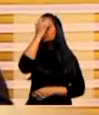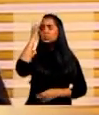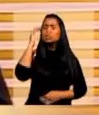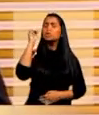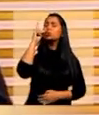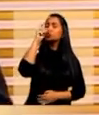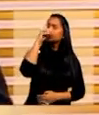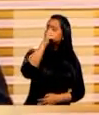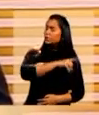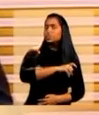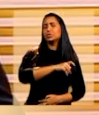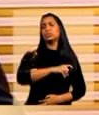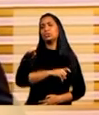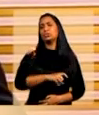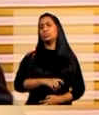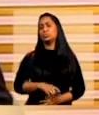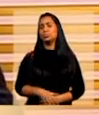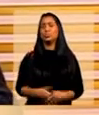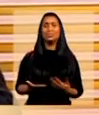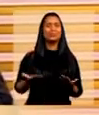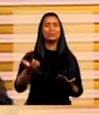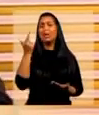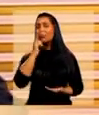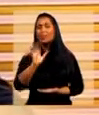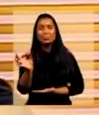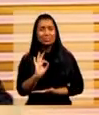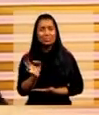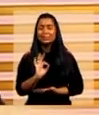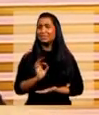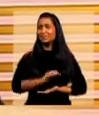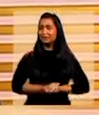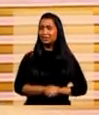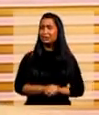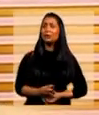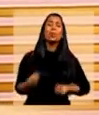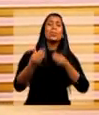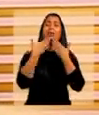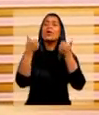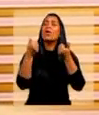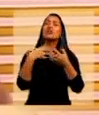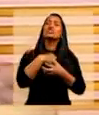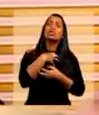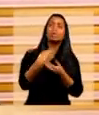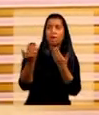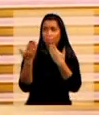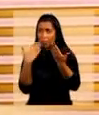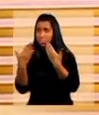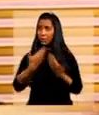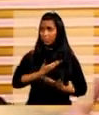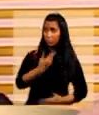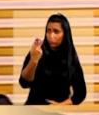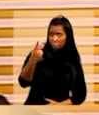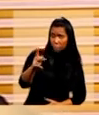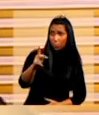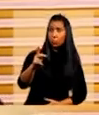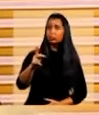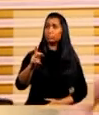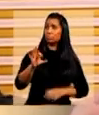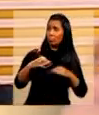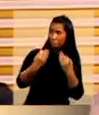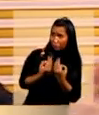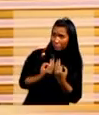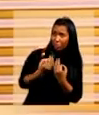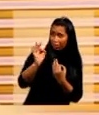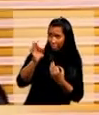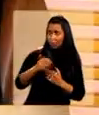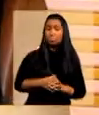está passando por uma situação difícil, não está conseguindo lidar com isso, qual que é o melhor caminho? É conversar com seus amigos, com seus